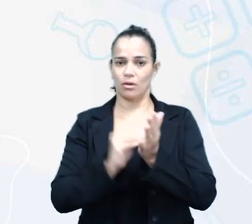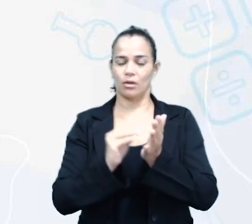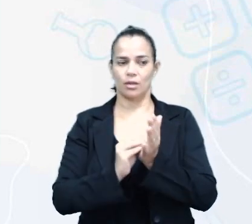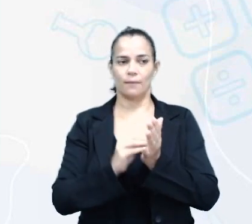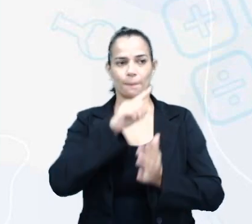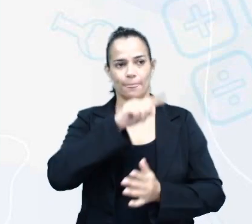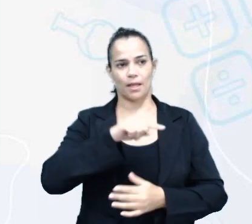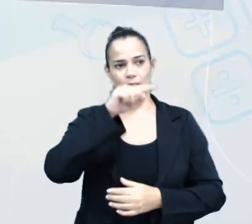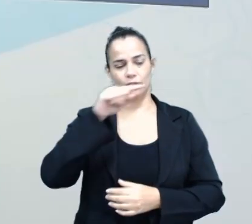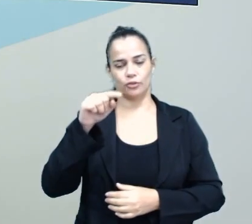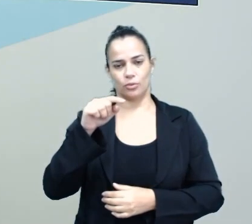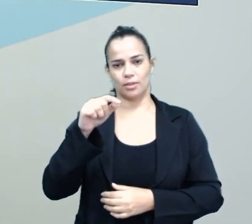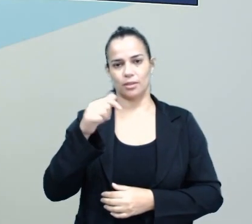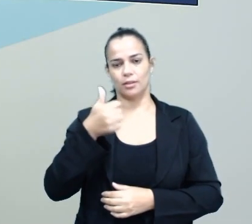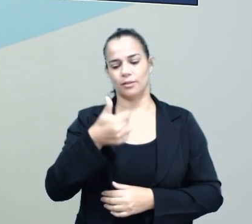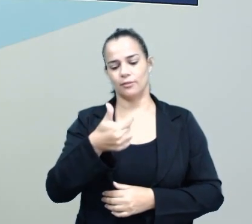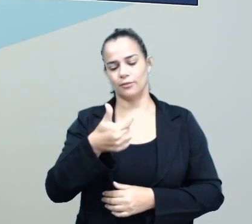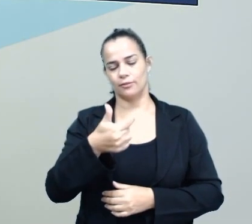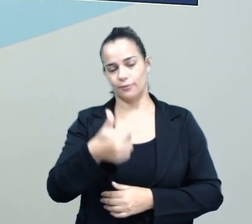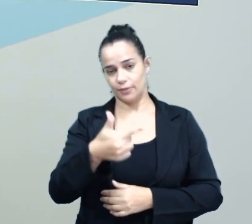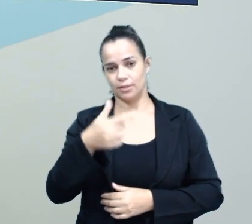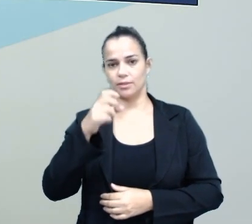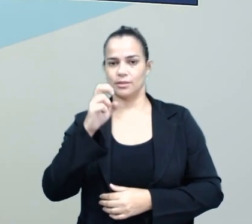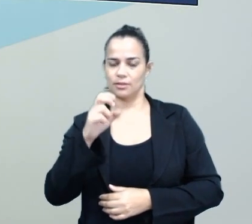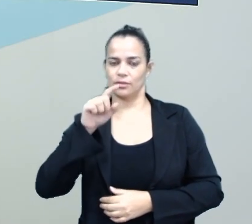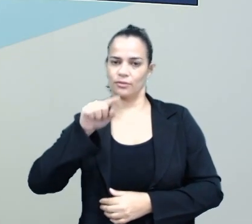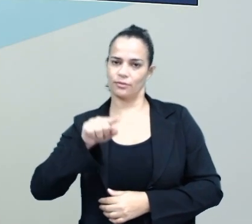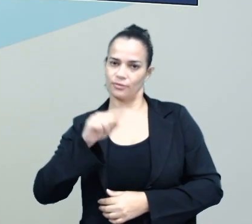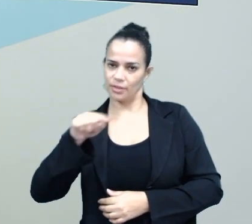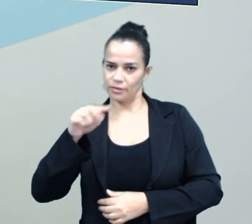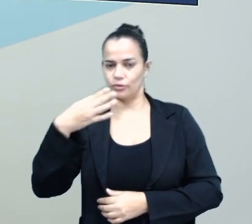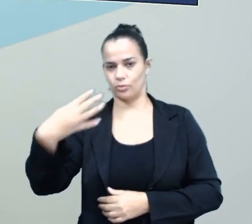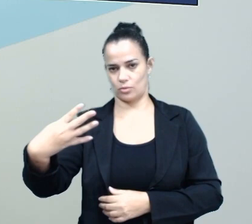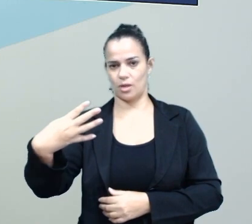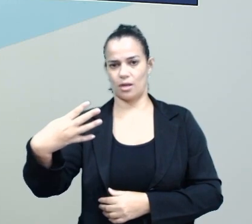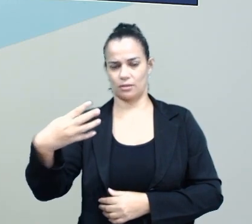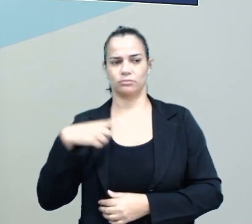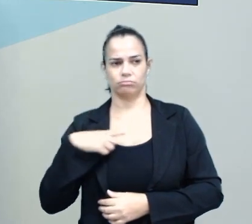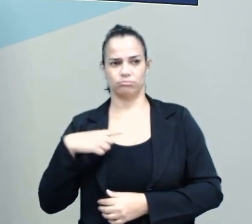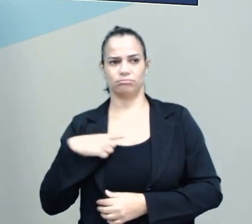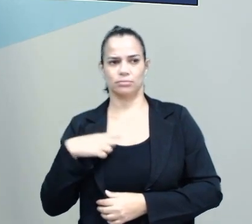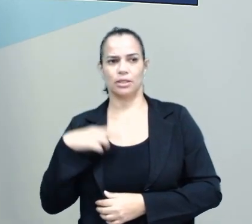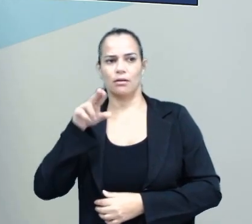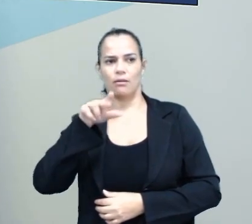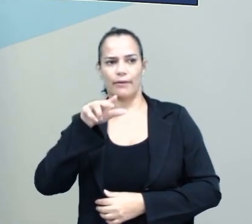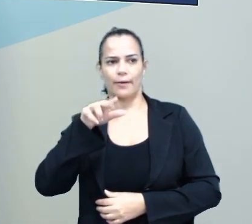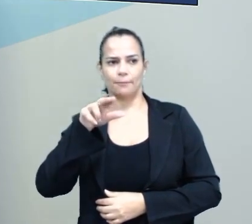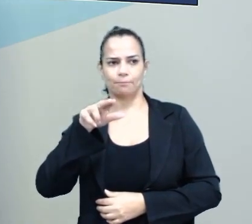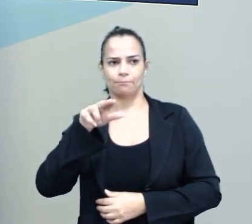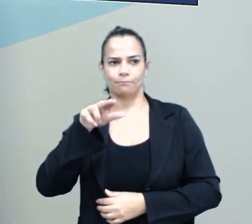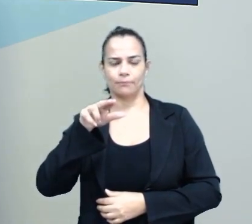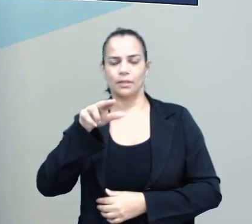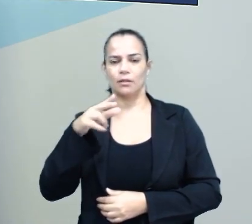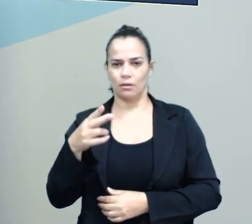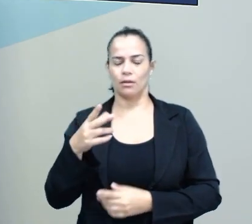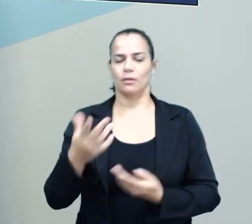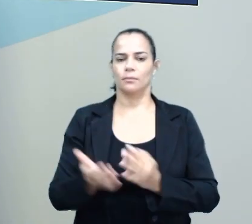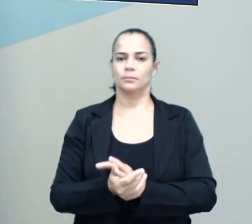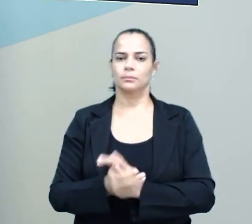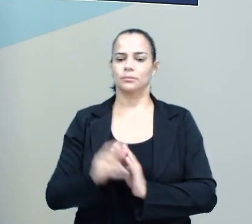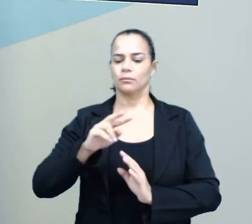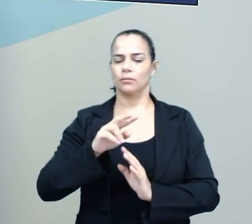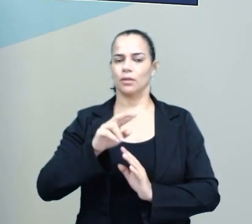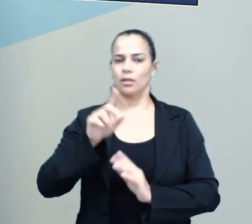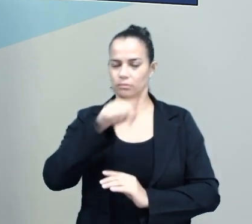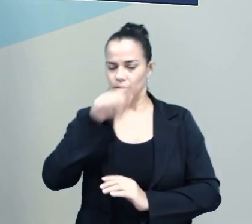raiz quadrada de 25 vezes 4. E aqui eu tenho um radical de um produto que se transforma em produto de radicais. E quando eu